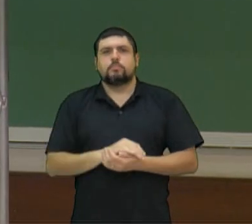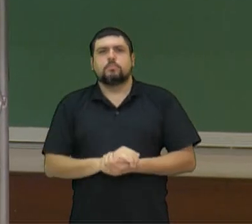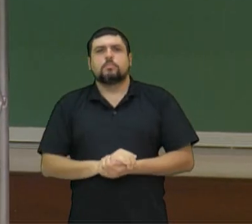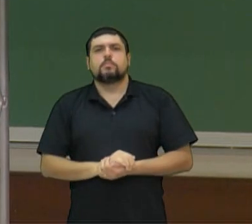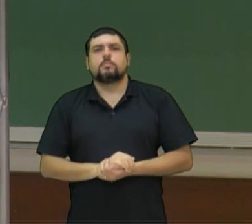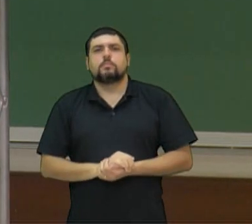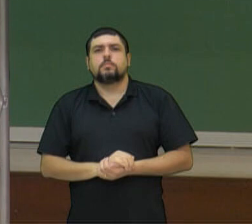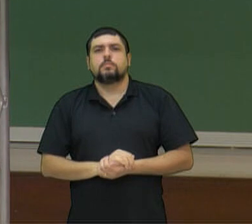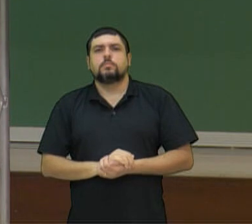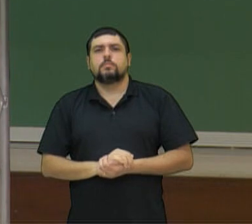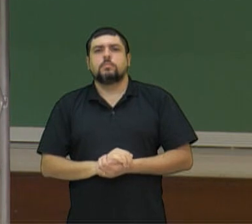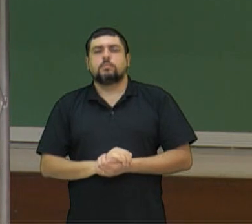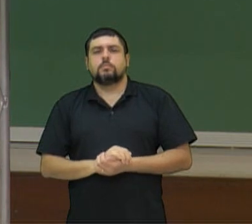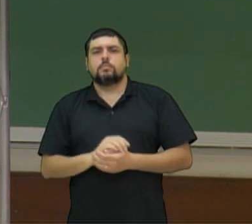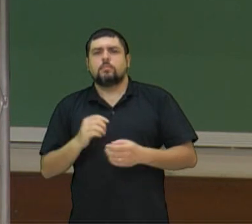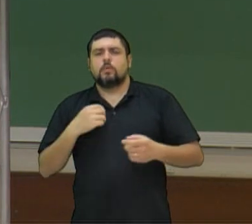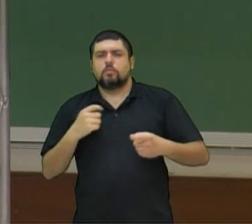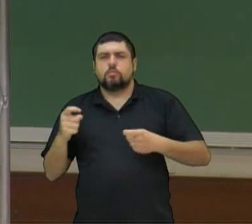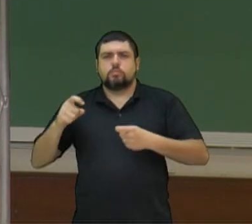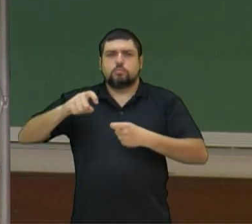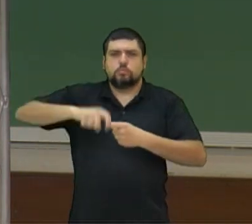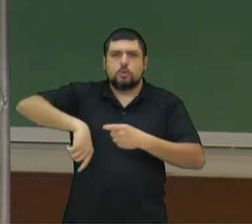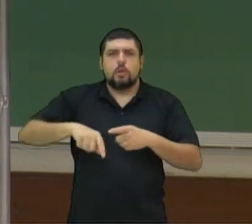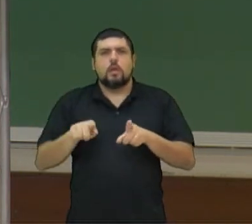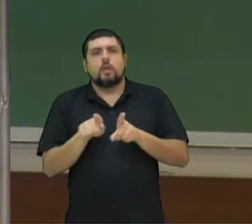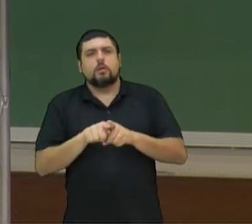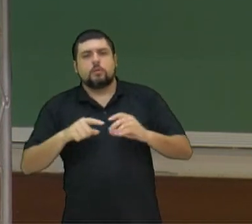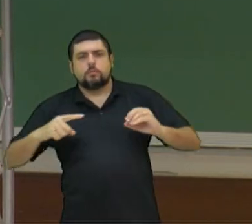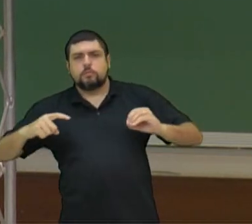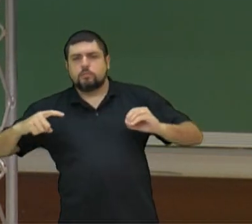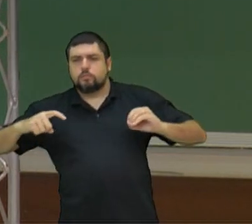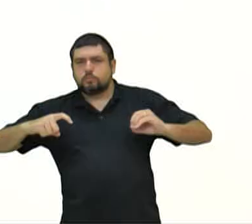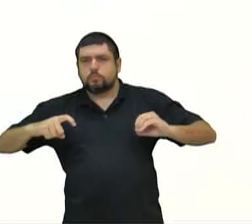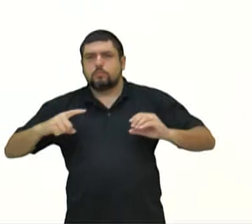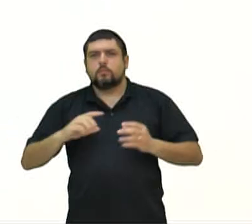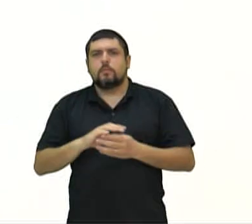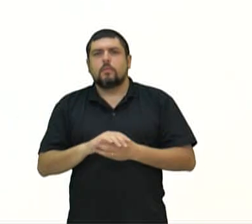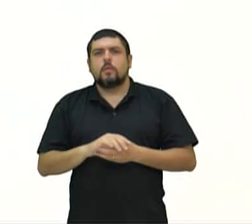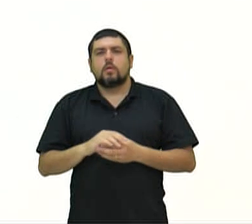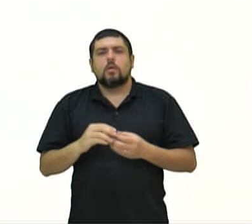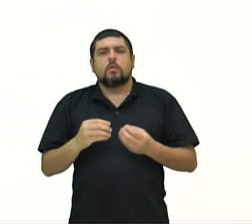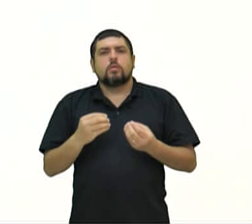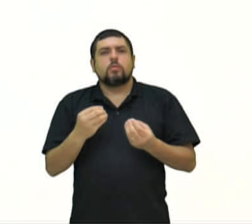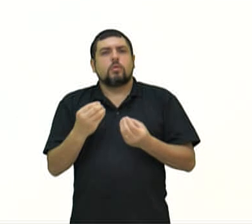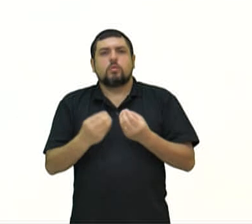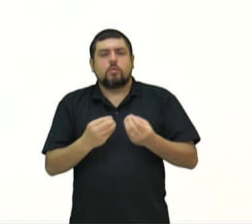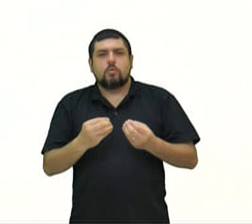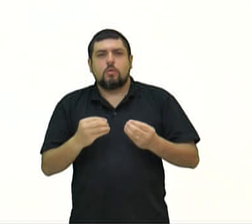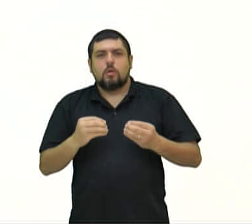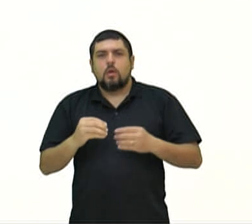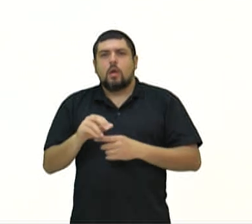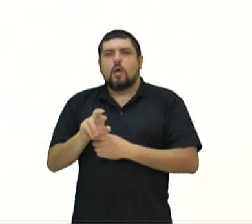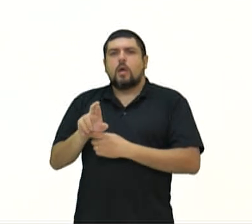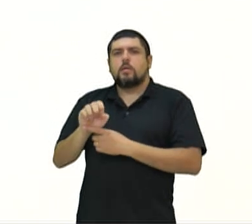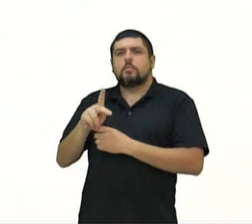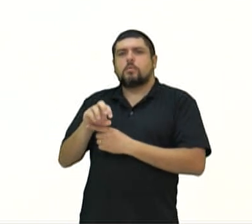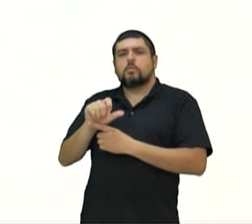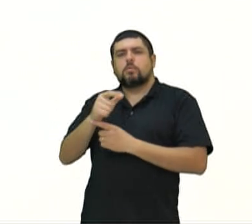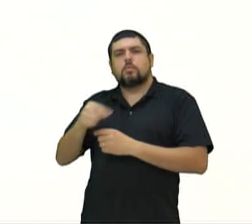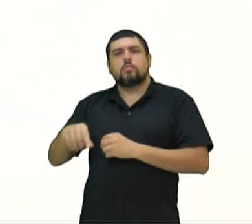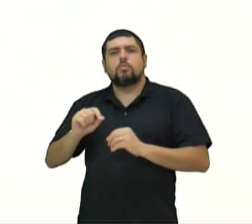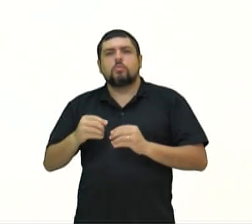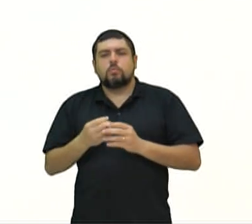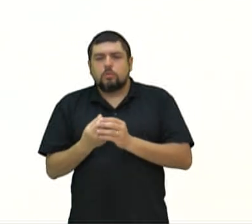Reprodução sexuada e gametogênese. De um modo geral, pode-se dizer que a reprodução sexuada se caracteriza pela formação de